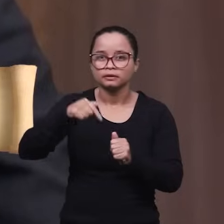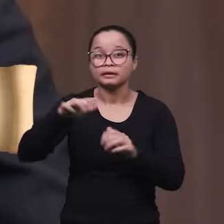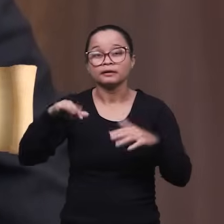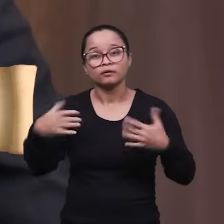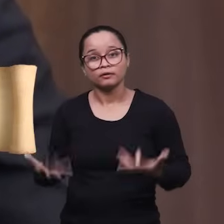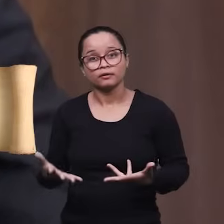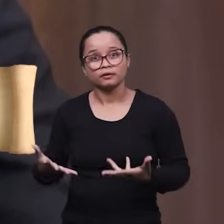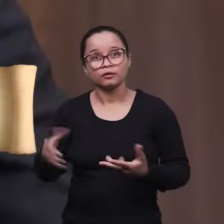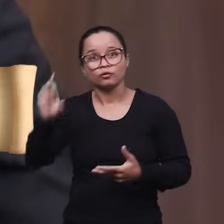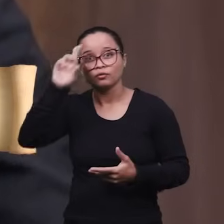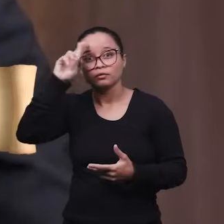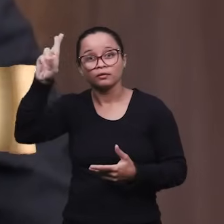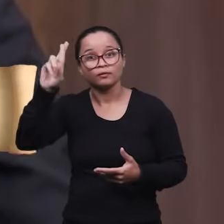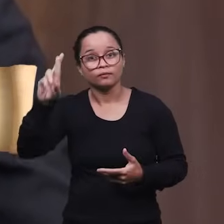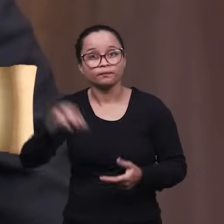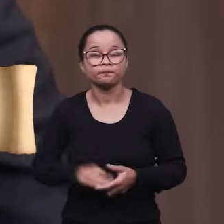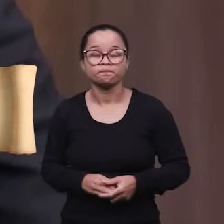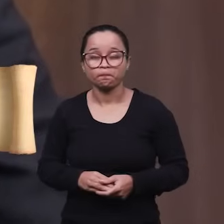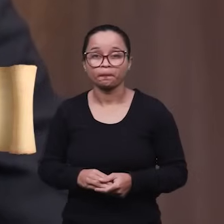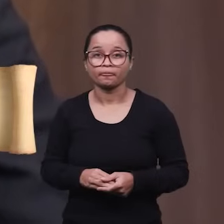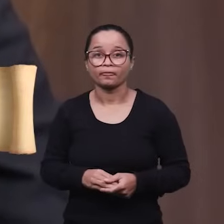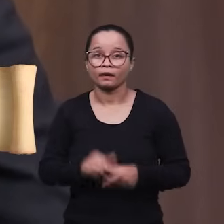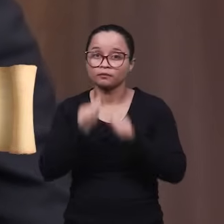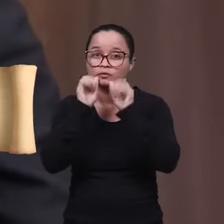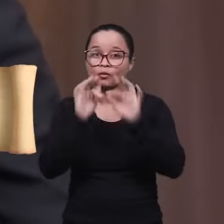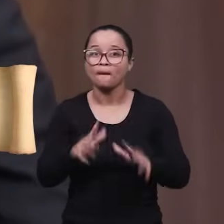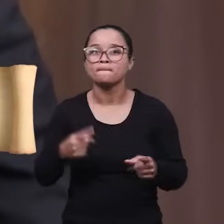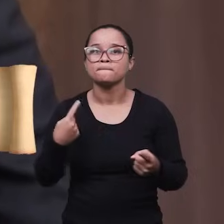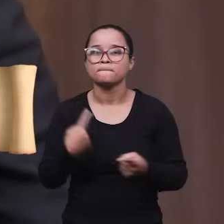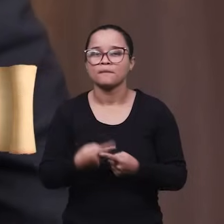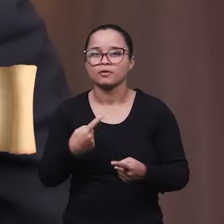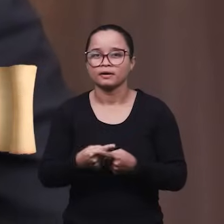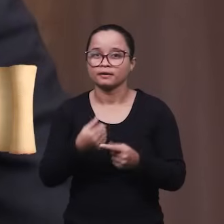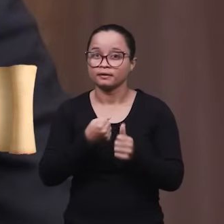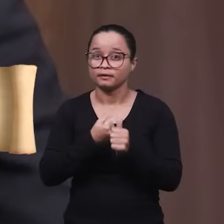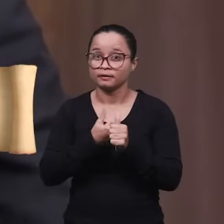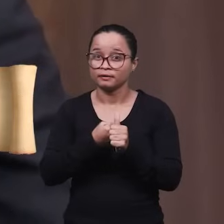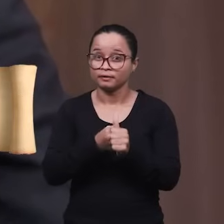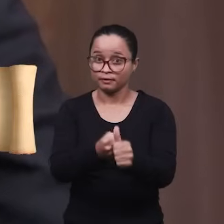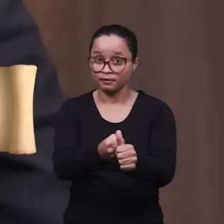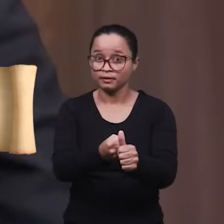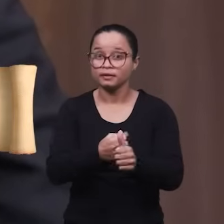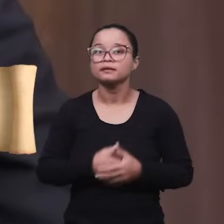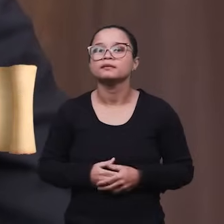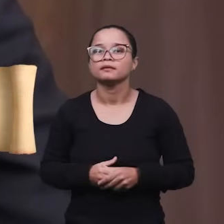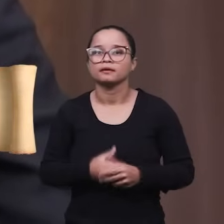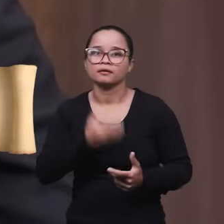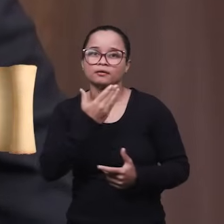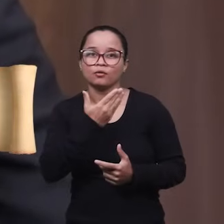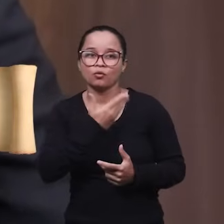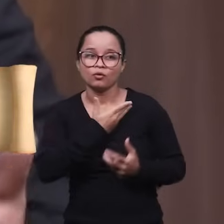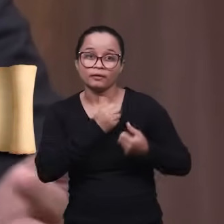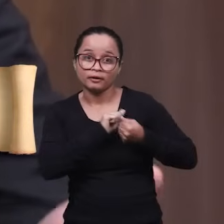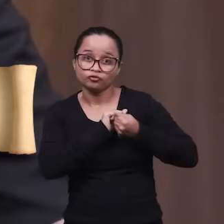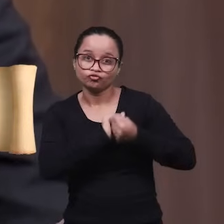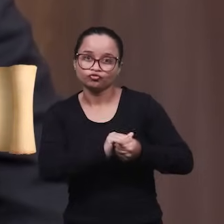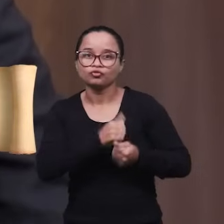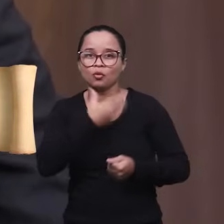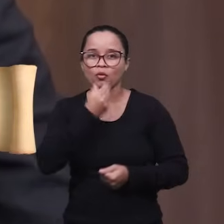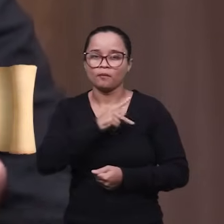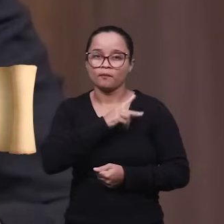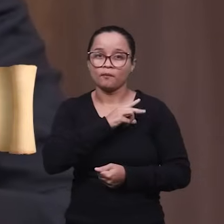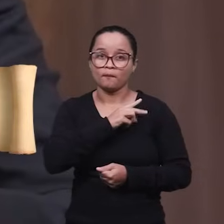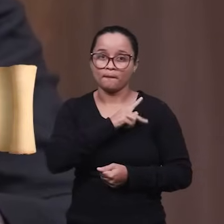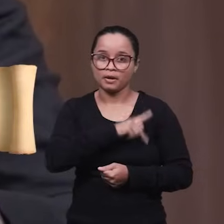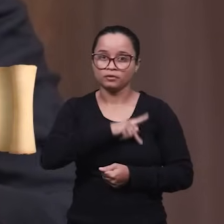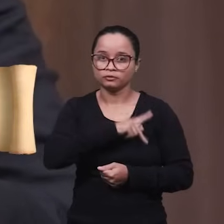do Senhor, porque Silas é um companheiro de Paulo na segunda viagem missionária. Vamos abordar aqui assuntos,